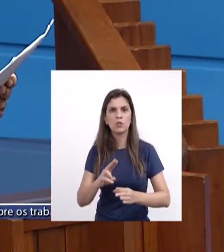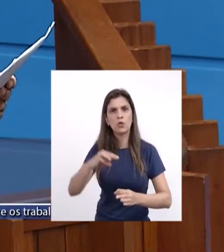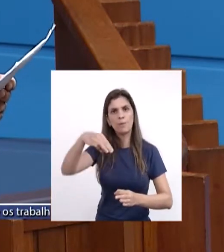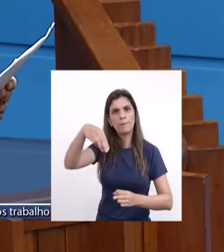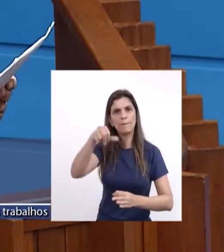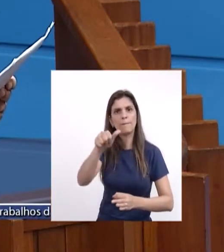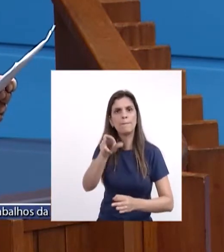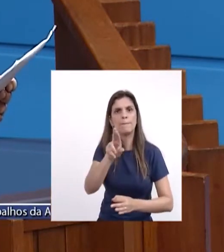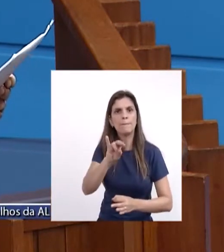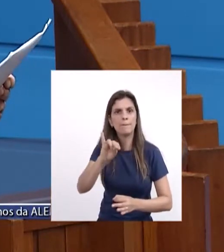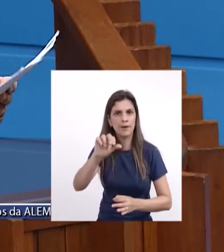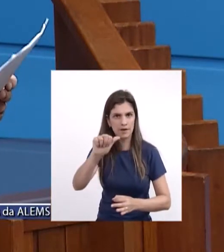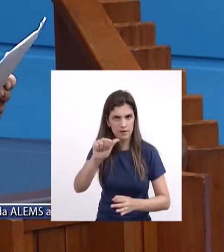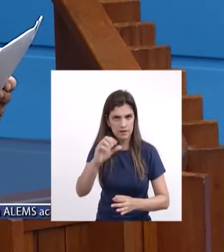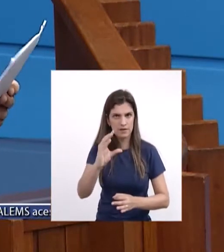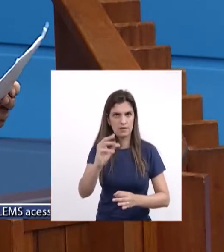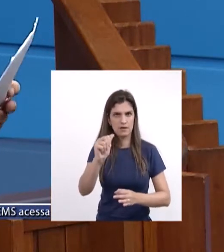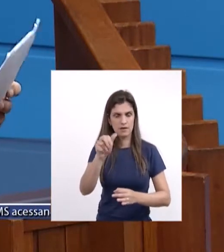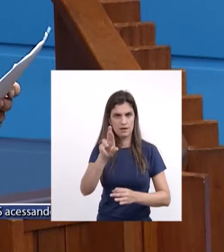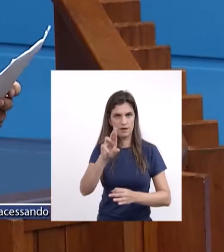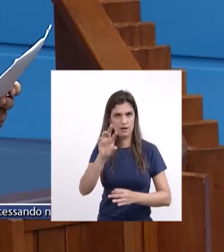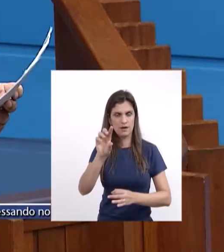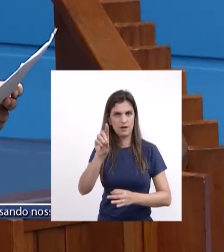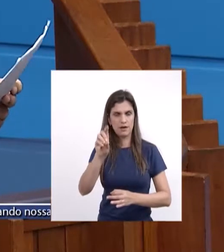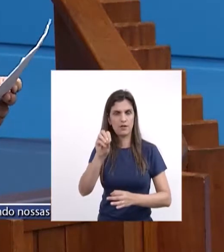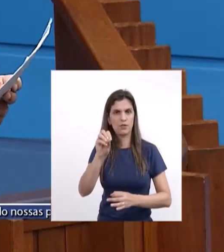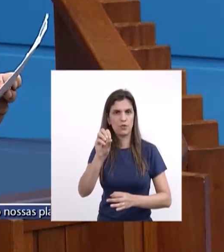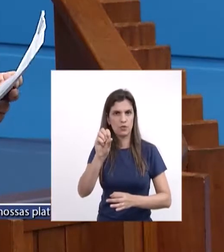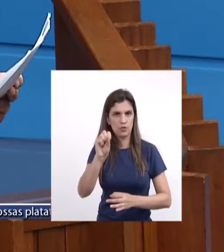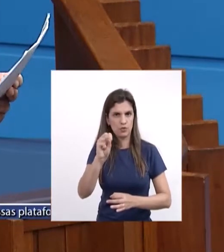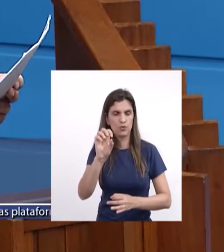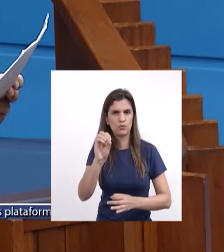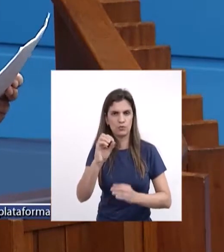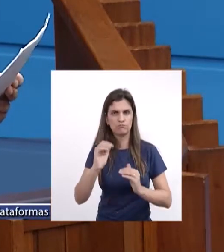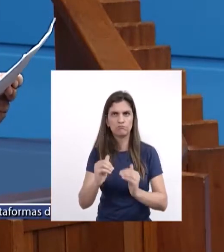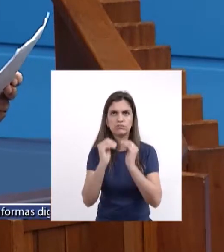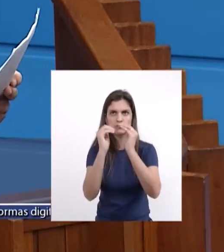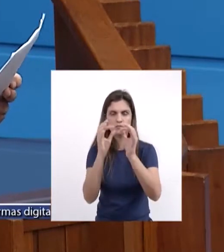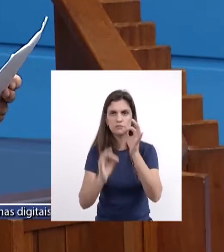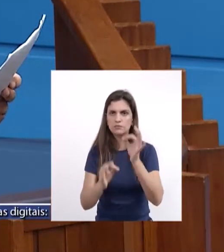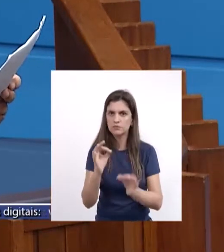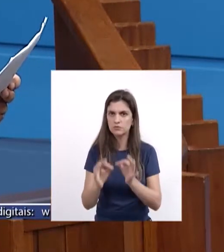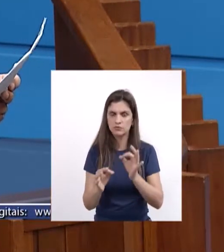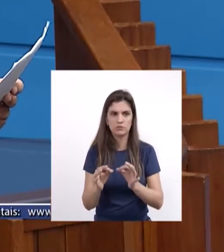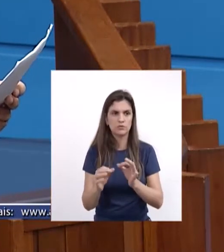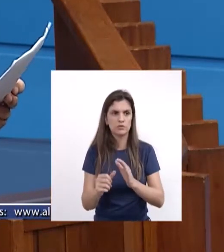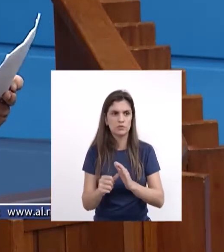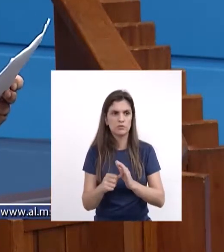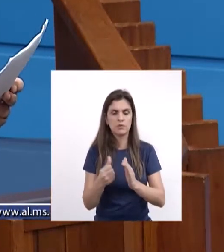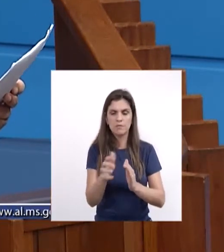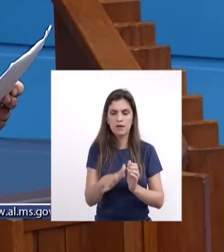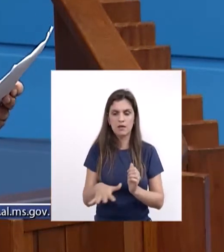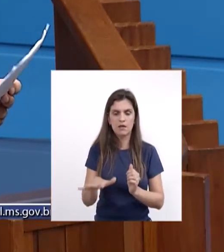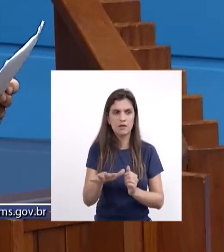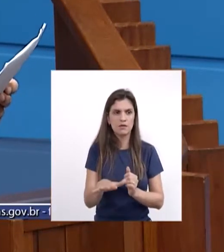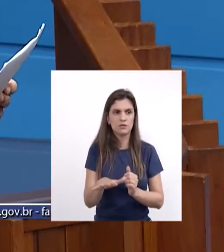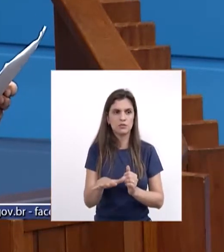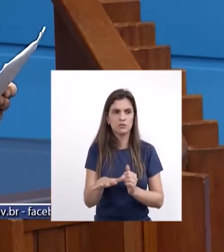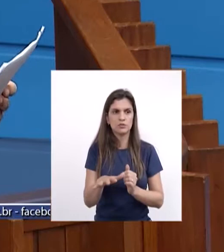do Carmo Cardoso, desembargadora federal da Justiça Federal da Primeira Região, em